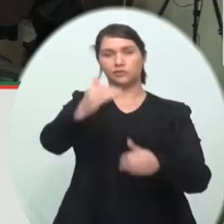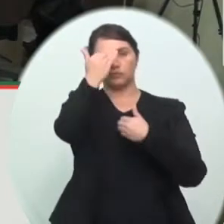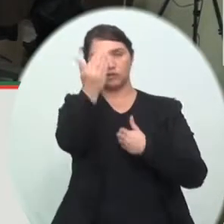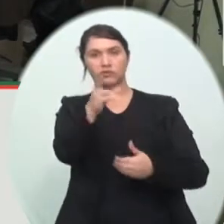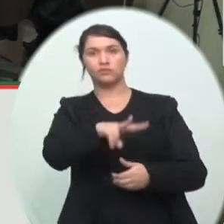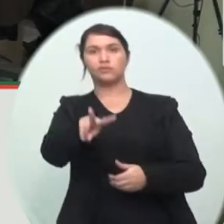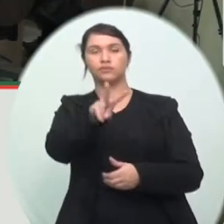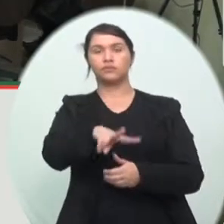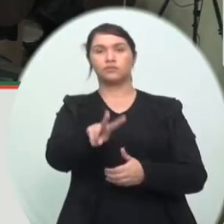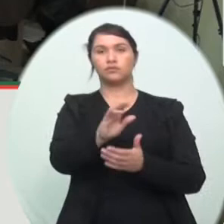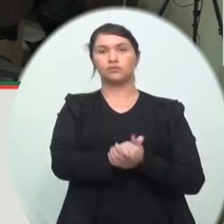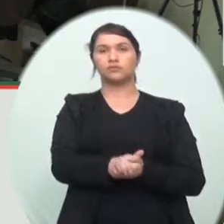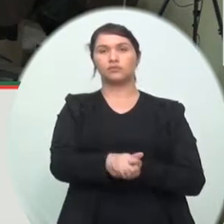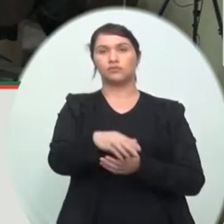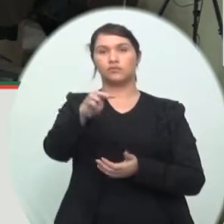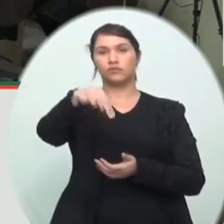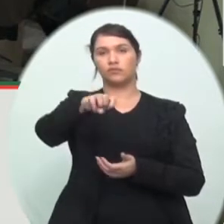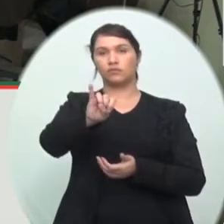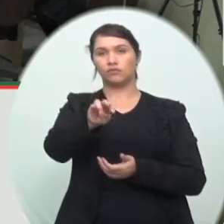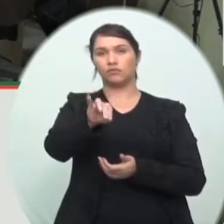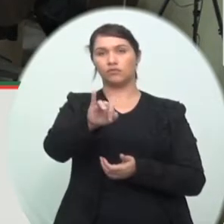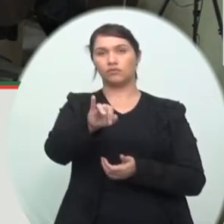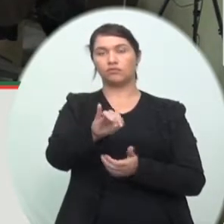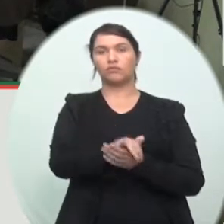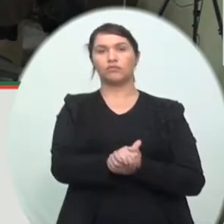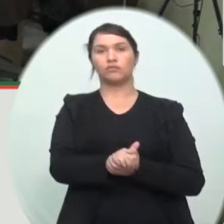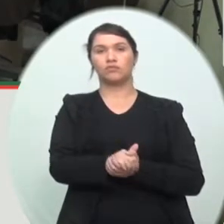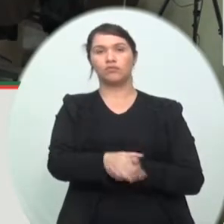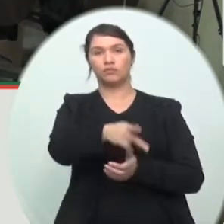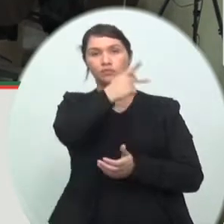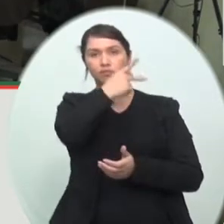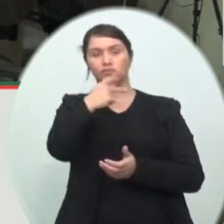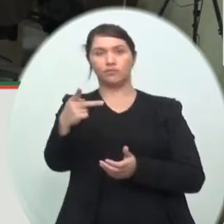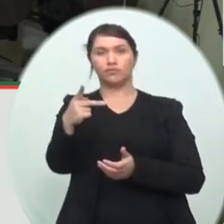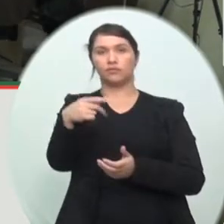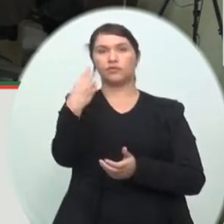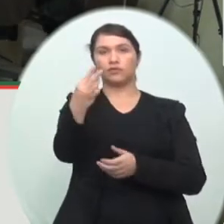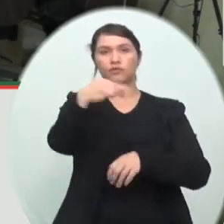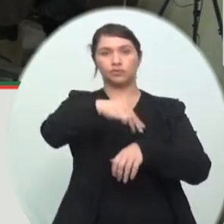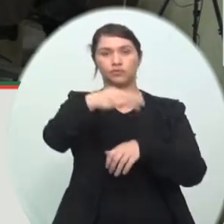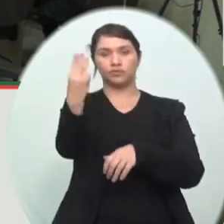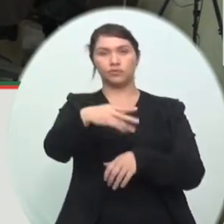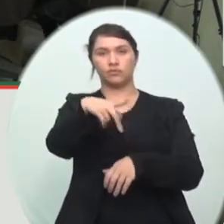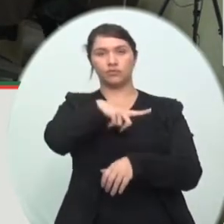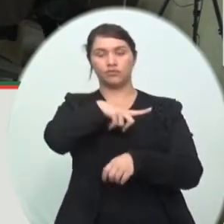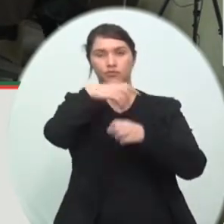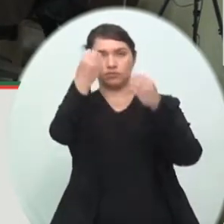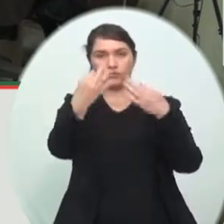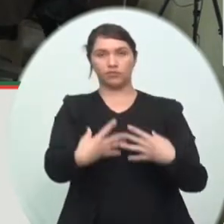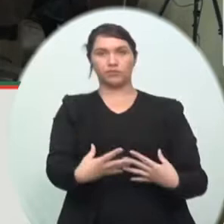Vereador Miri D'Agostin, do PP, o senhor dispõe de 3 minutos e meio.